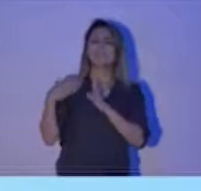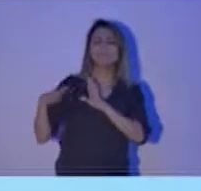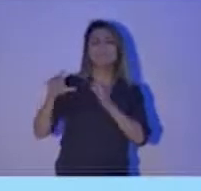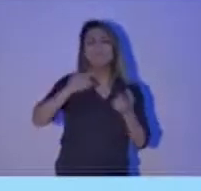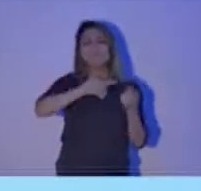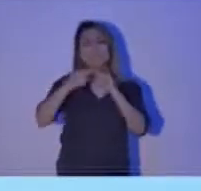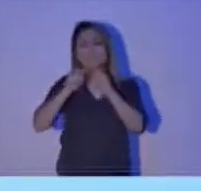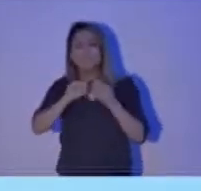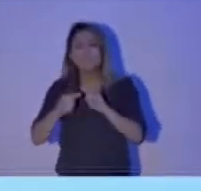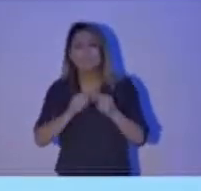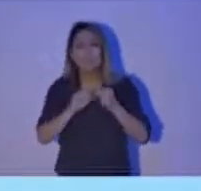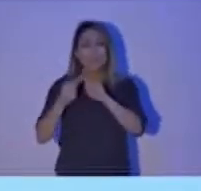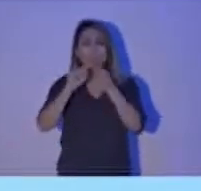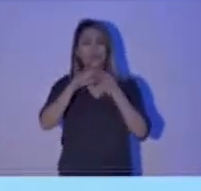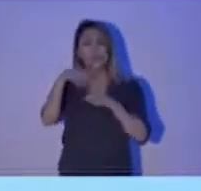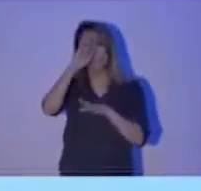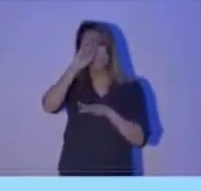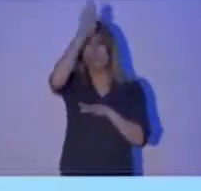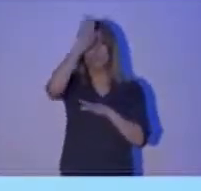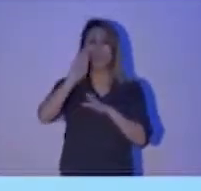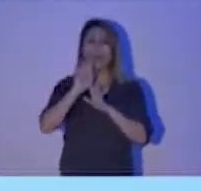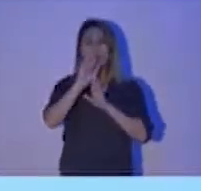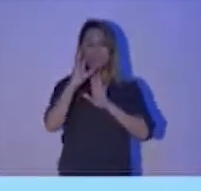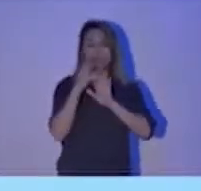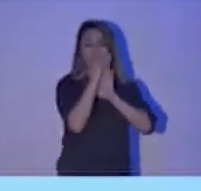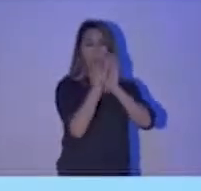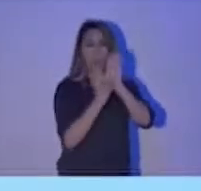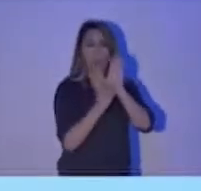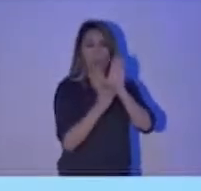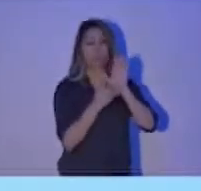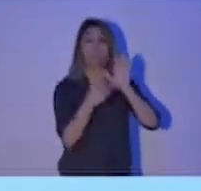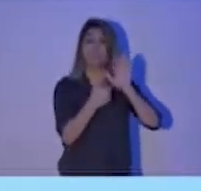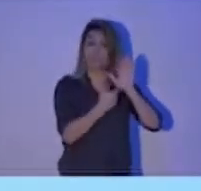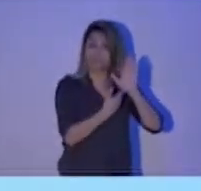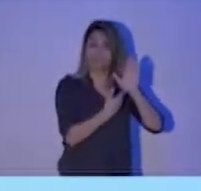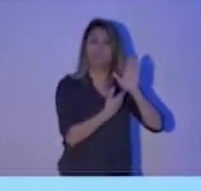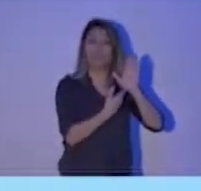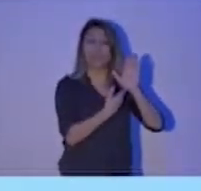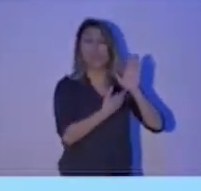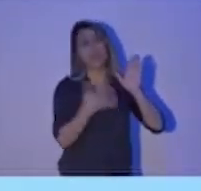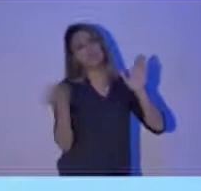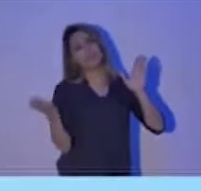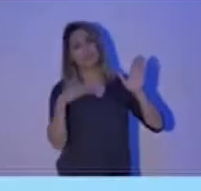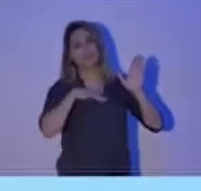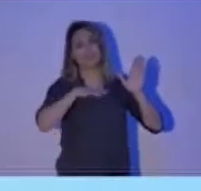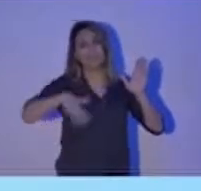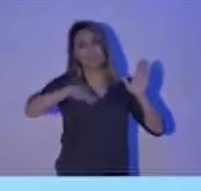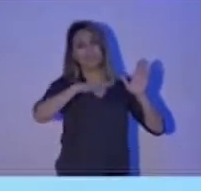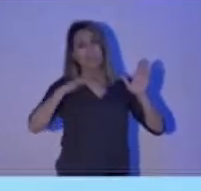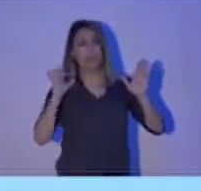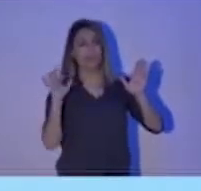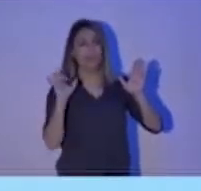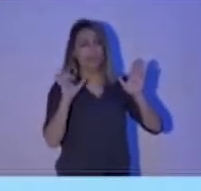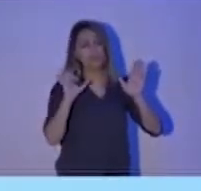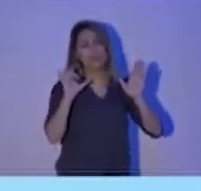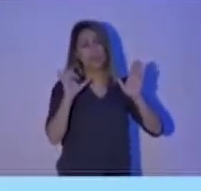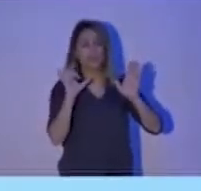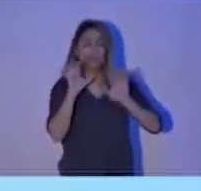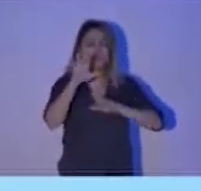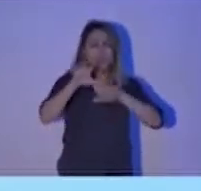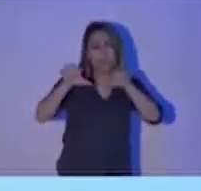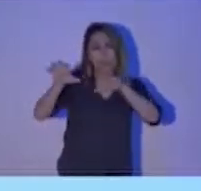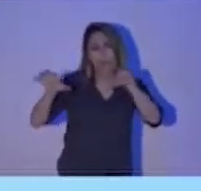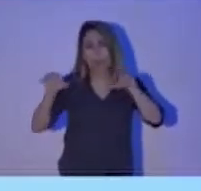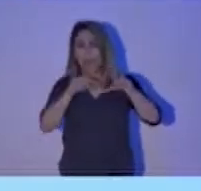uma convergência de prioridades aí nessa agenda. É claro que cada um tem suas peculiaridades também, mas,